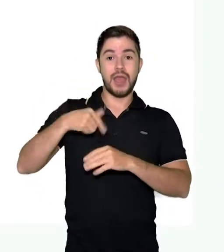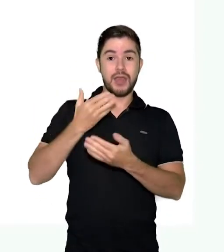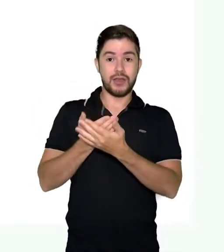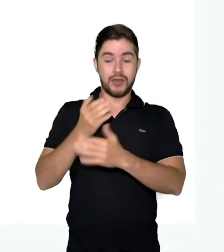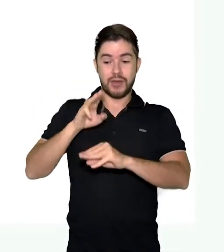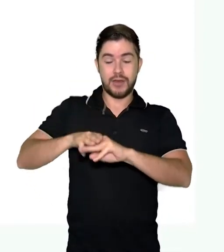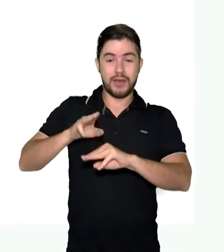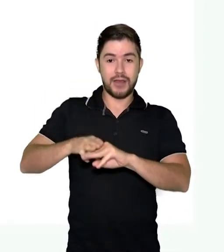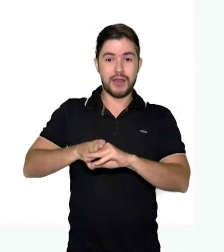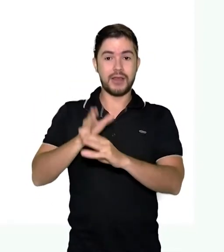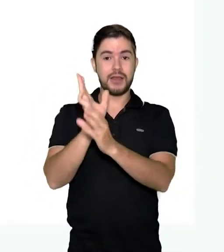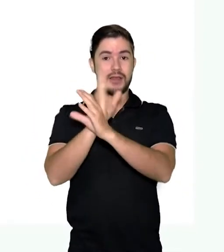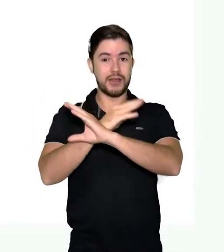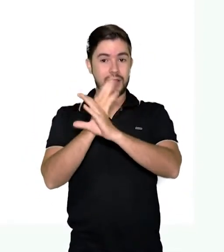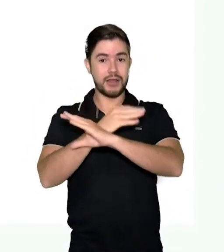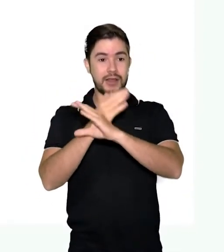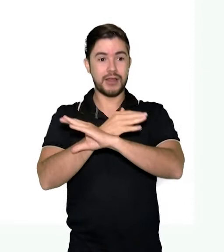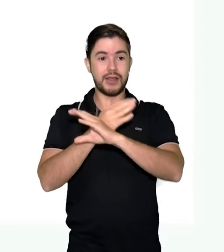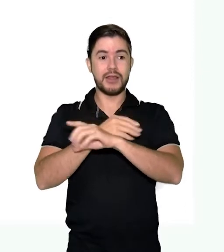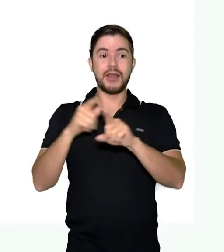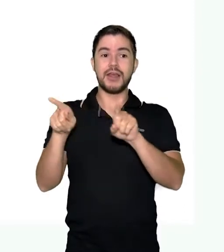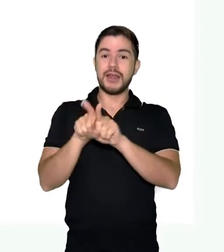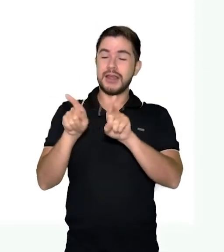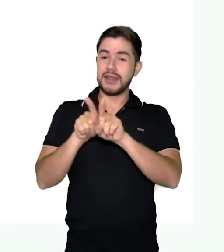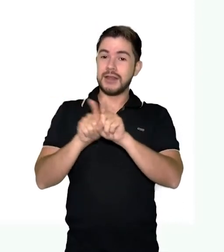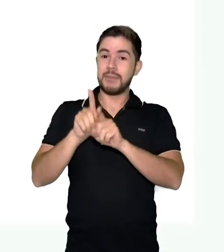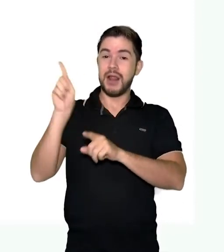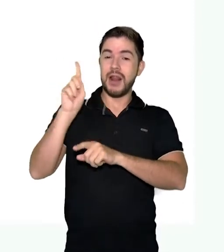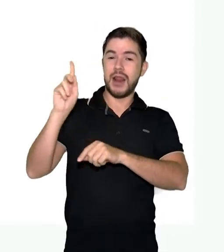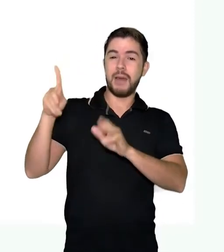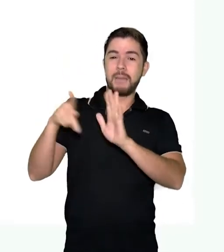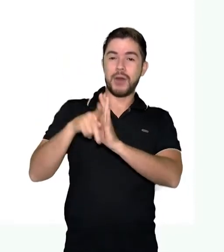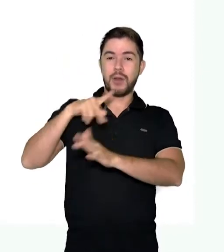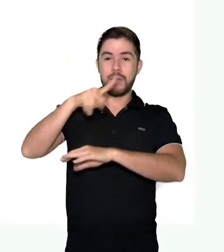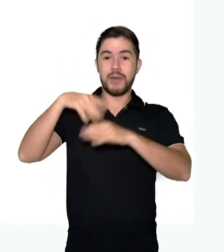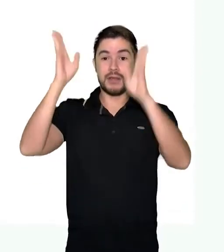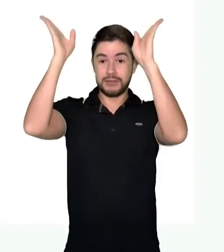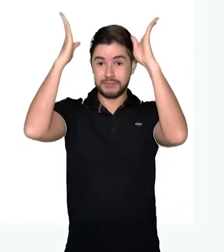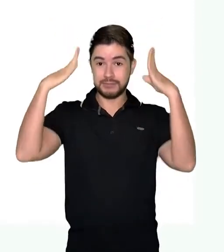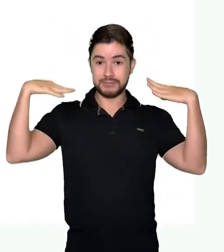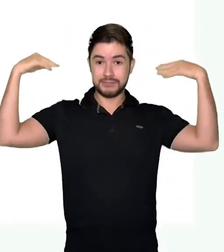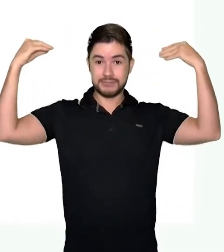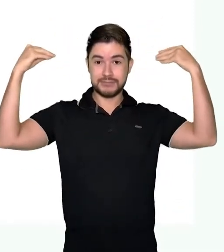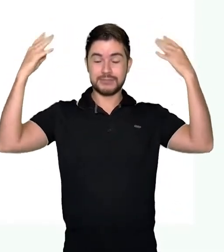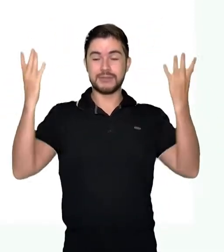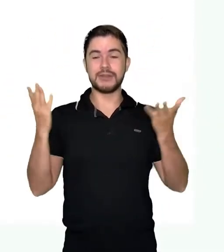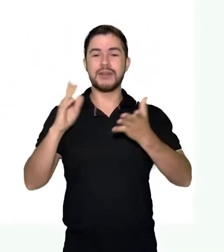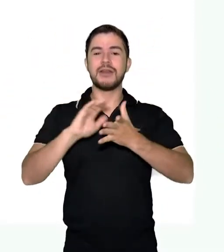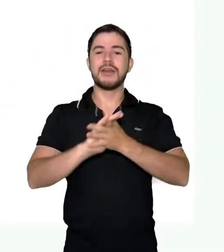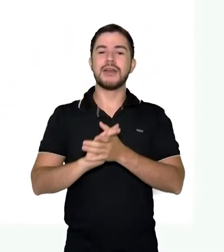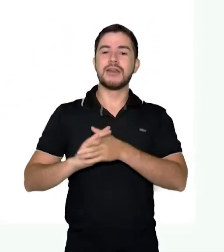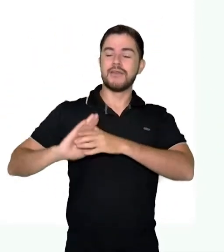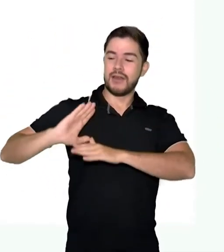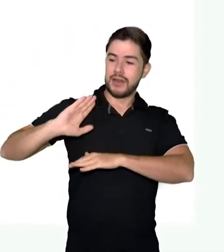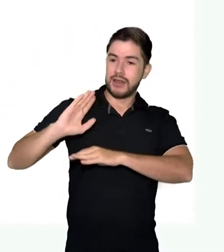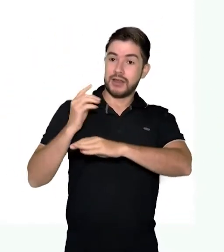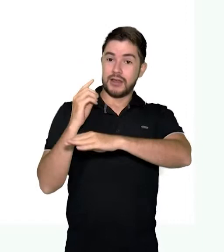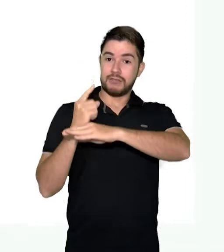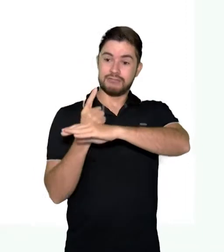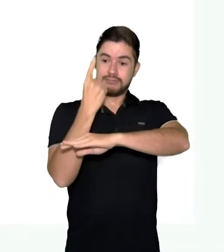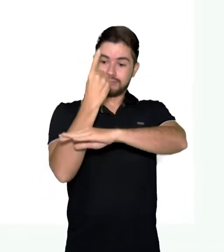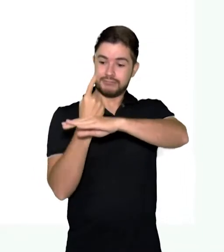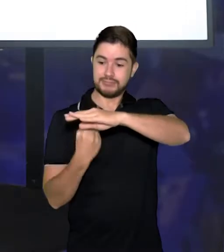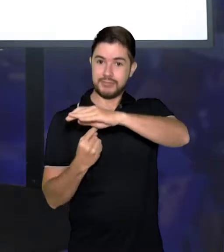e engenheiro holandês. Ele quem popularizou essa evolução do número fracionário para o